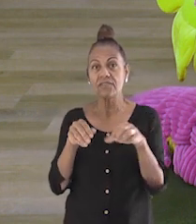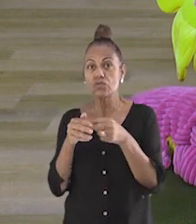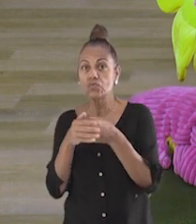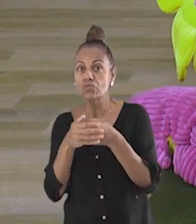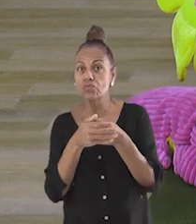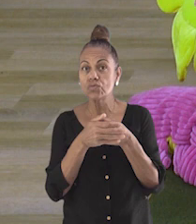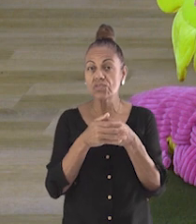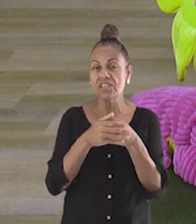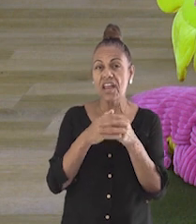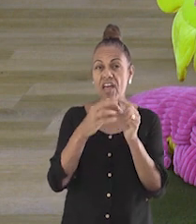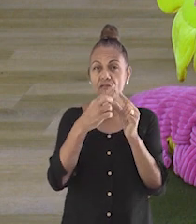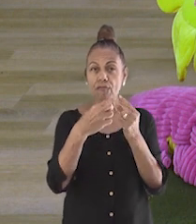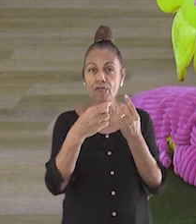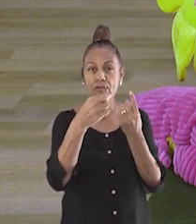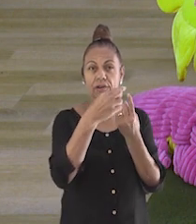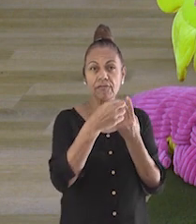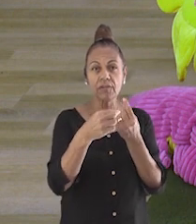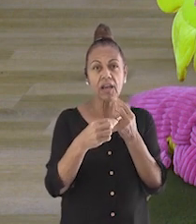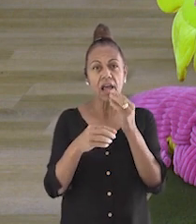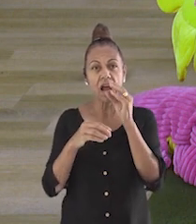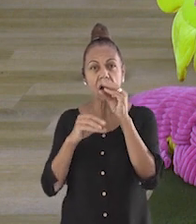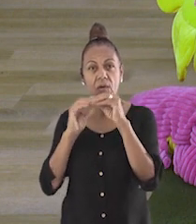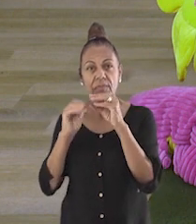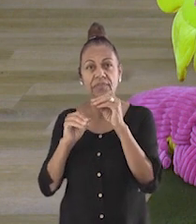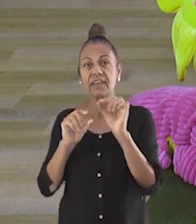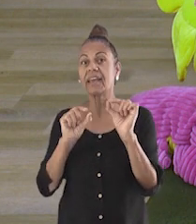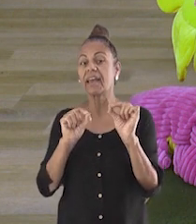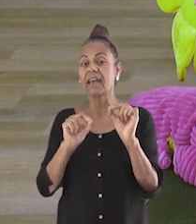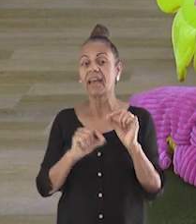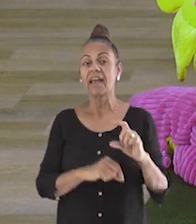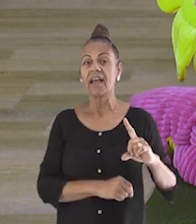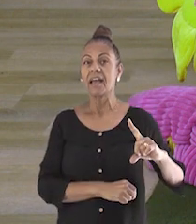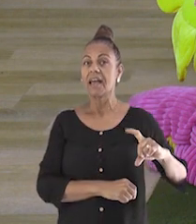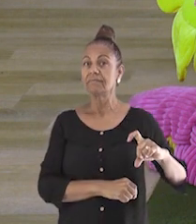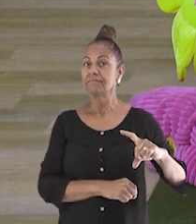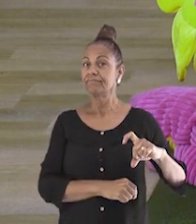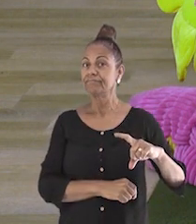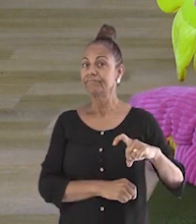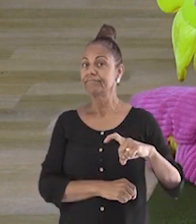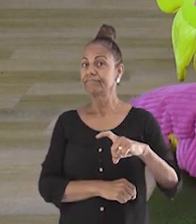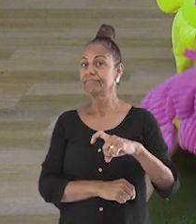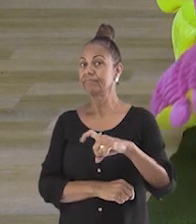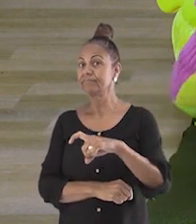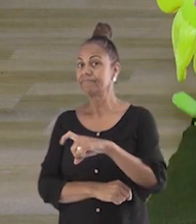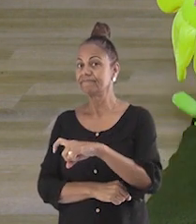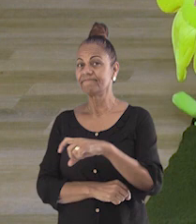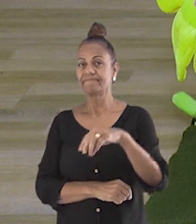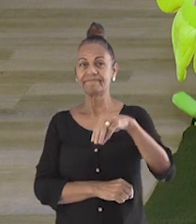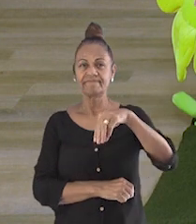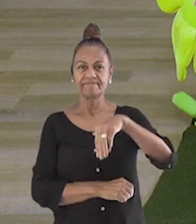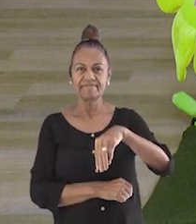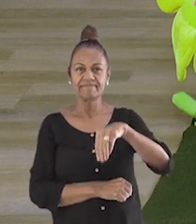esconder e comer folhinhas? Quem será? Ela é a minhoca.